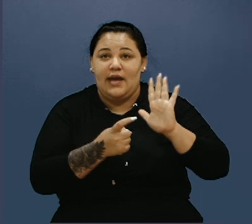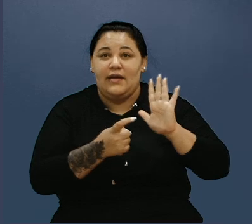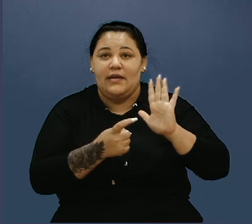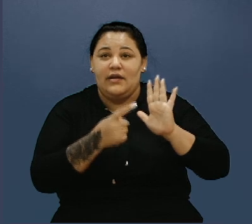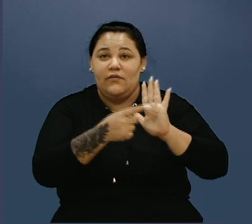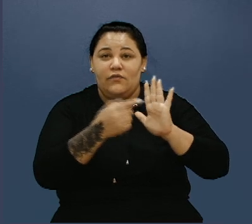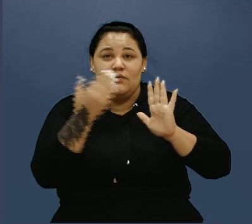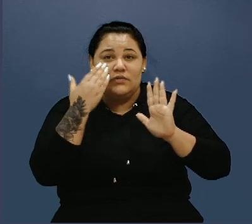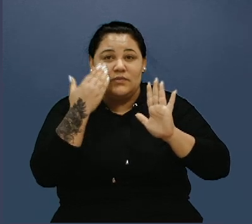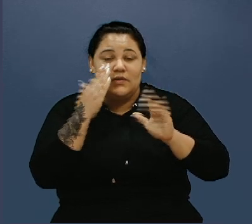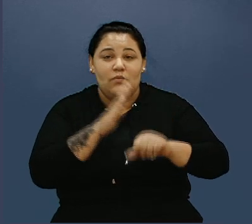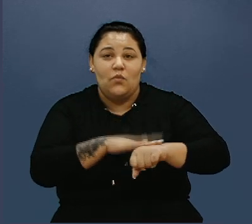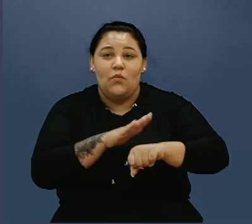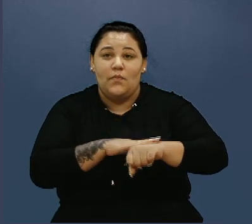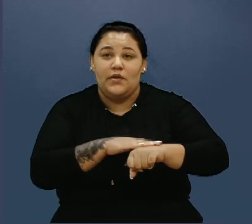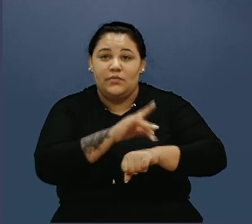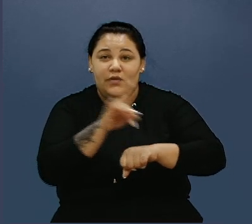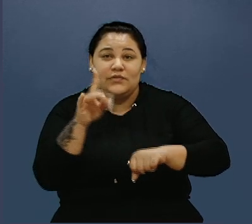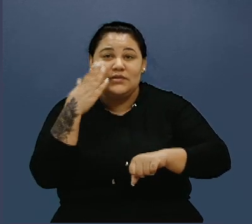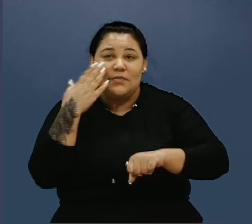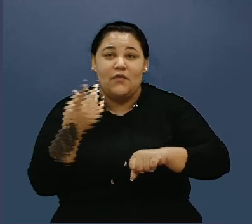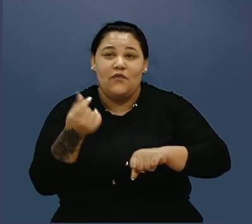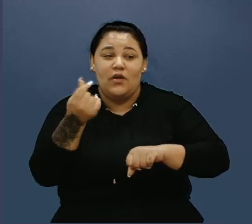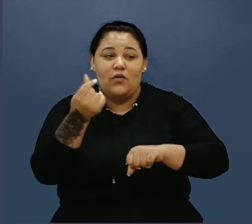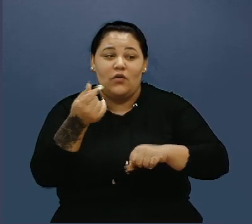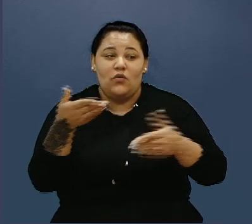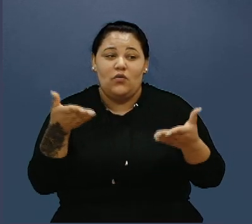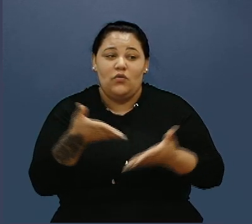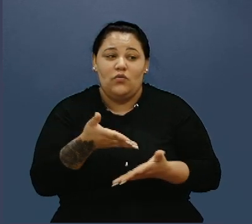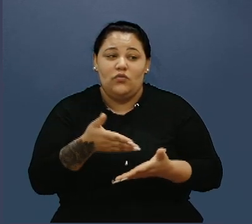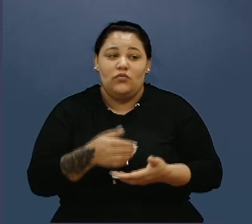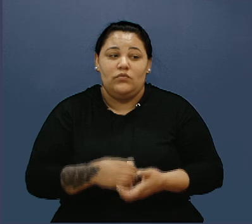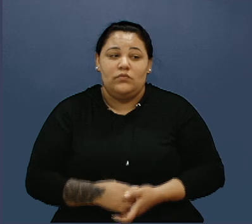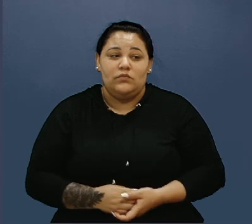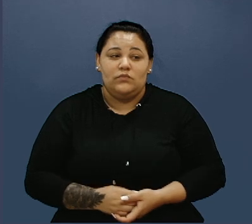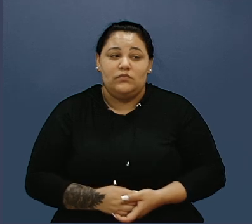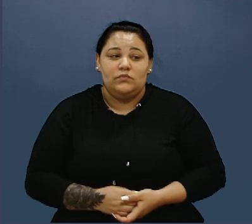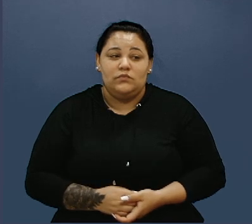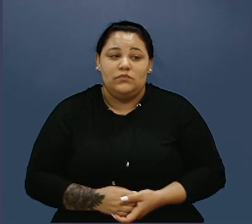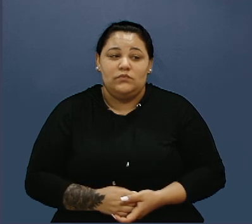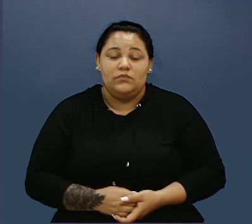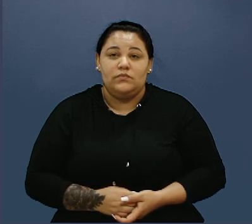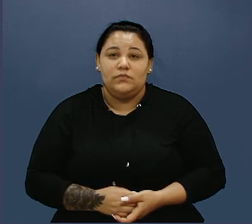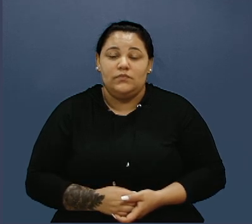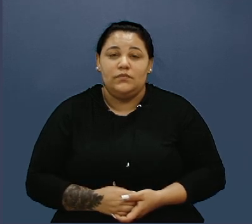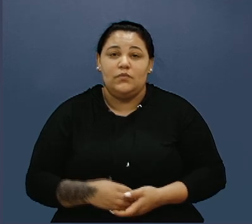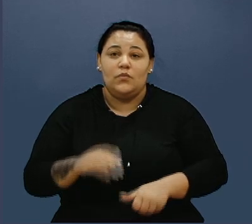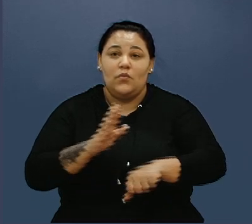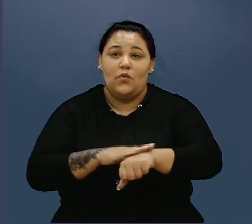quanto está o valor atualizado. Então, no momento, a família arrecadou R$